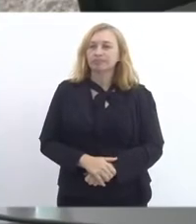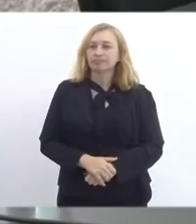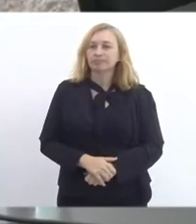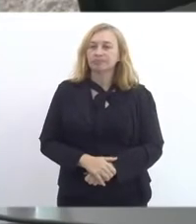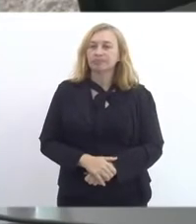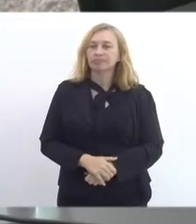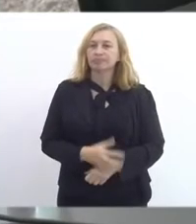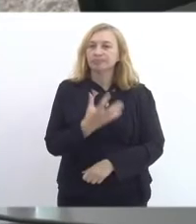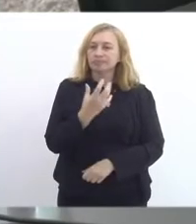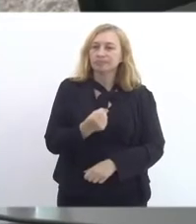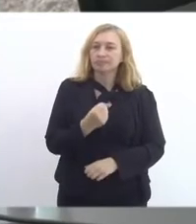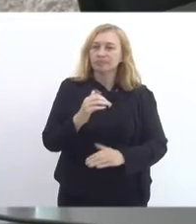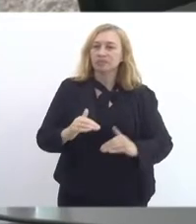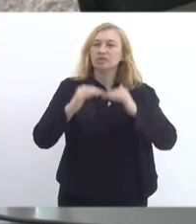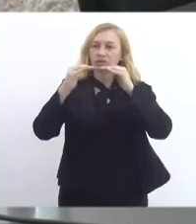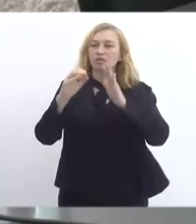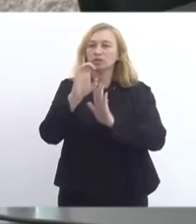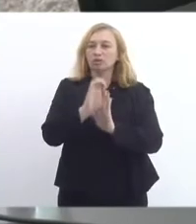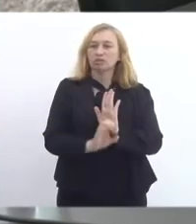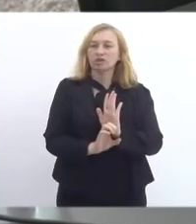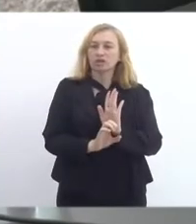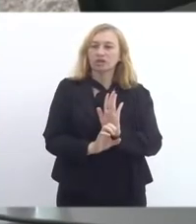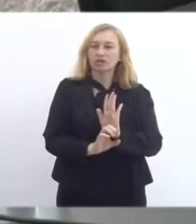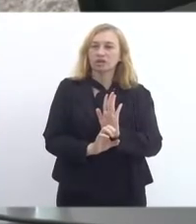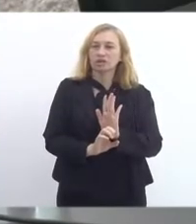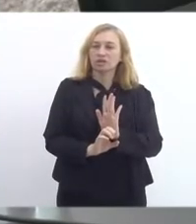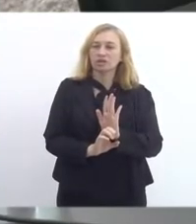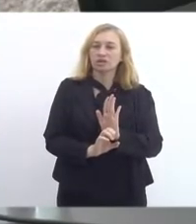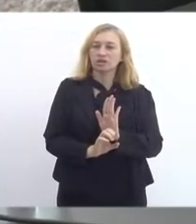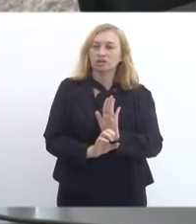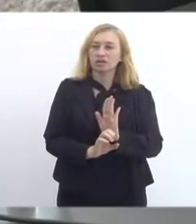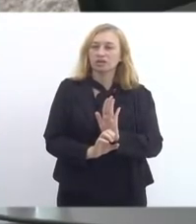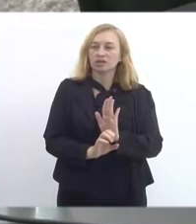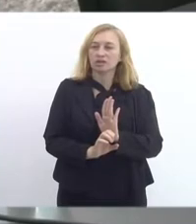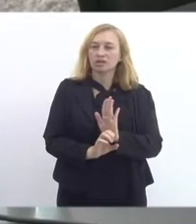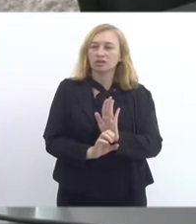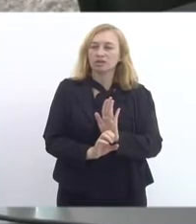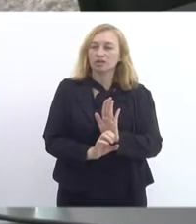O parecer é favorável com subemenda à emenda.